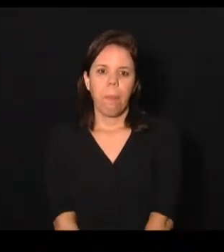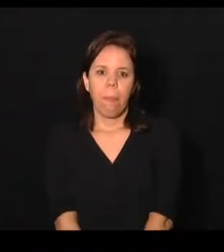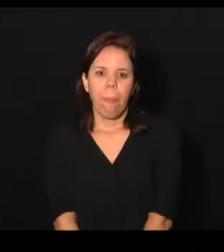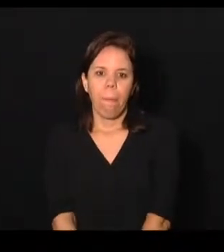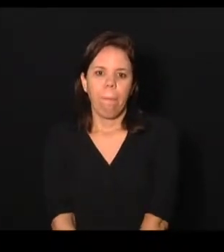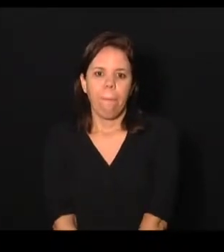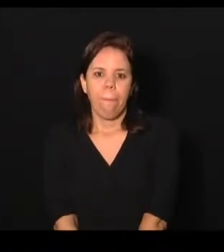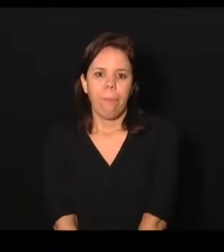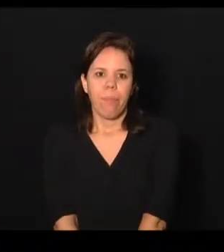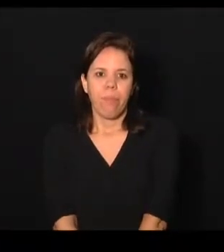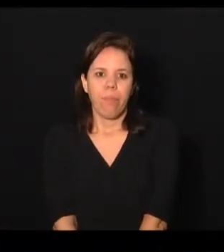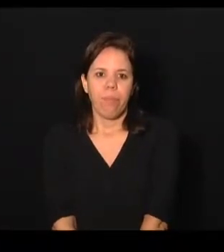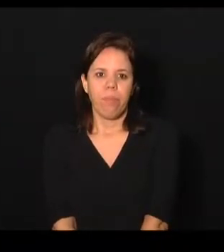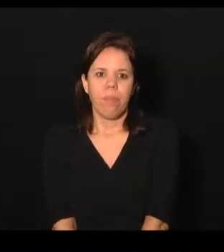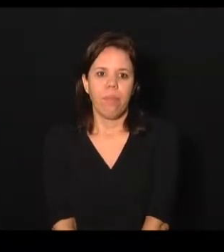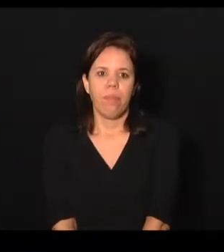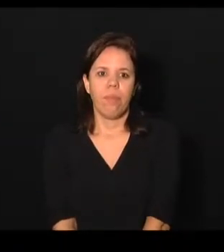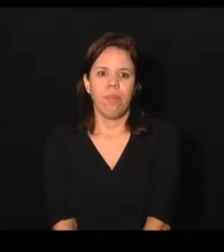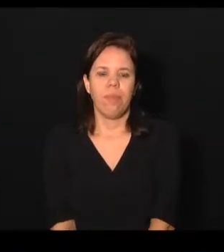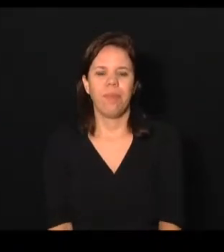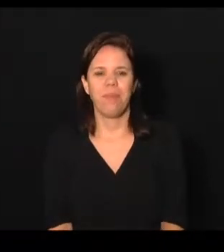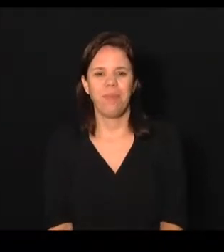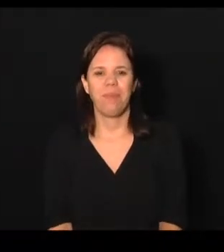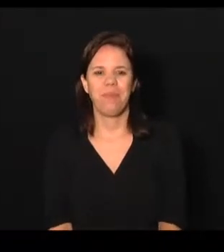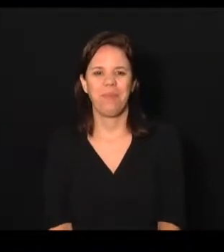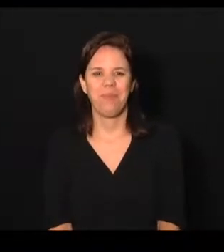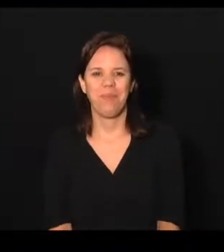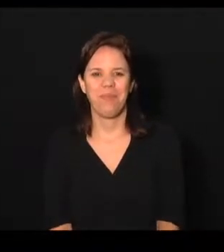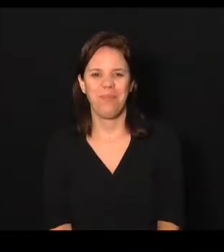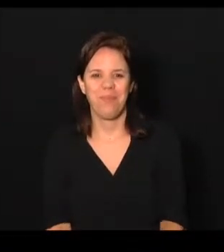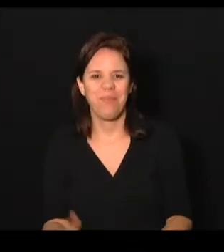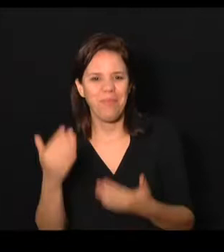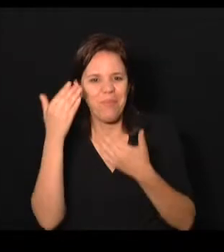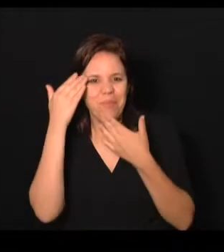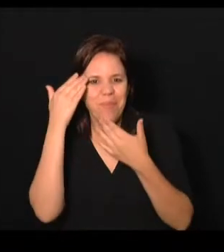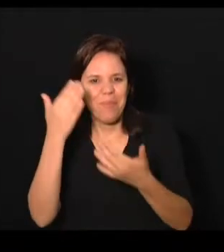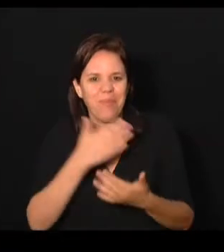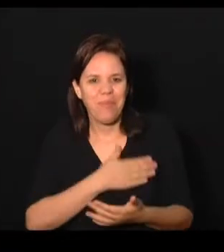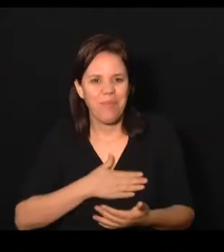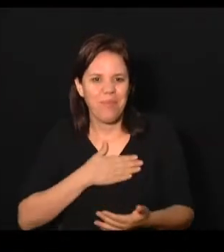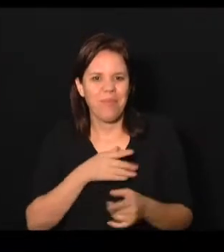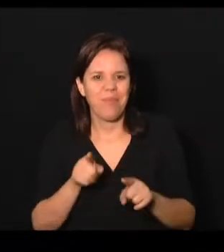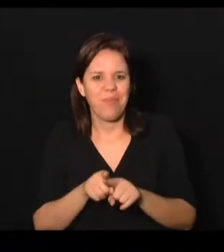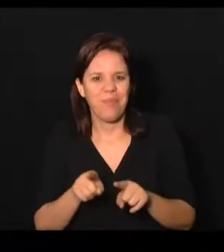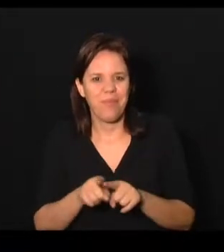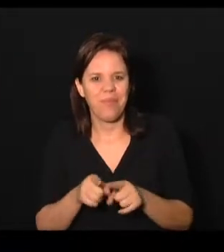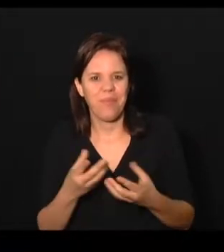Eu gostaria de agradecer também. Ah, sim, desculpa. Não, eu claro, tenho que não tem fazer problema. uma palavra. Eu gostaria muito de